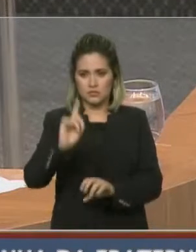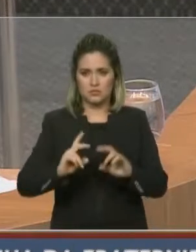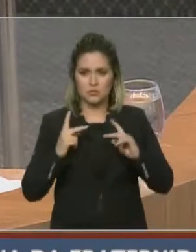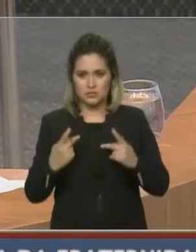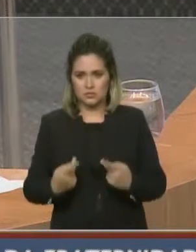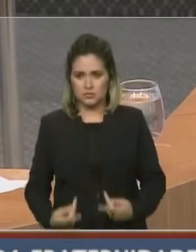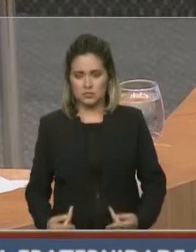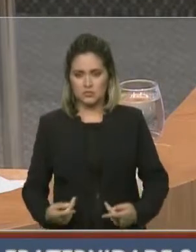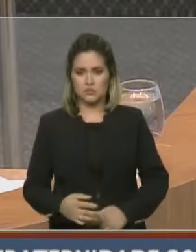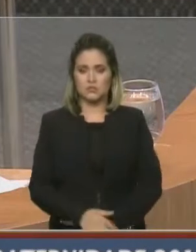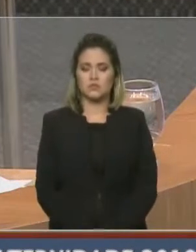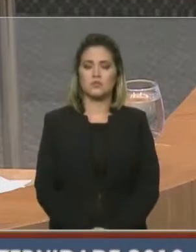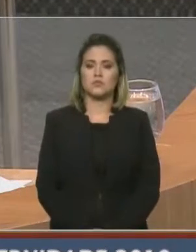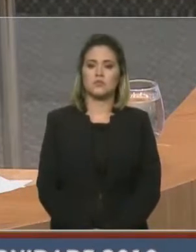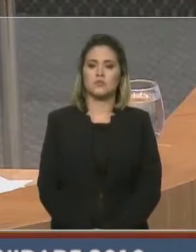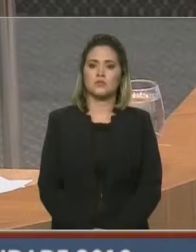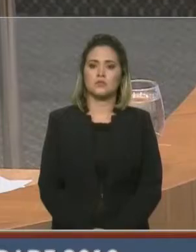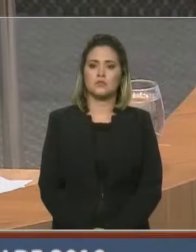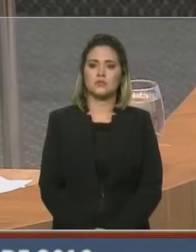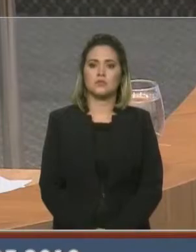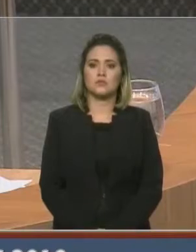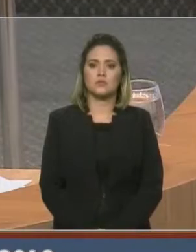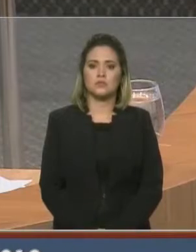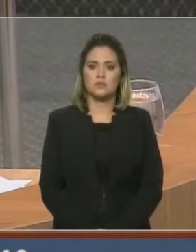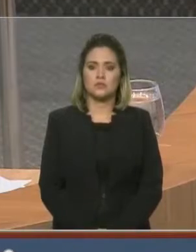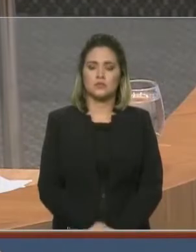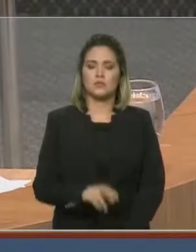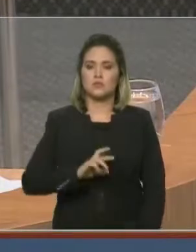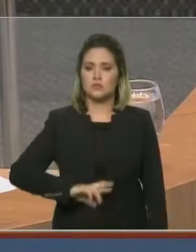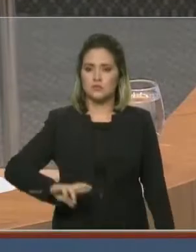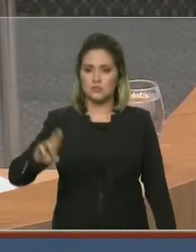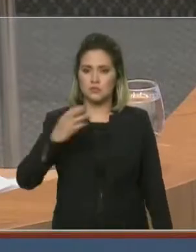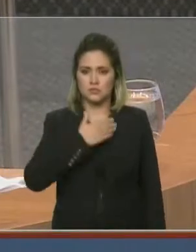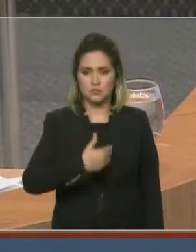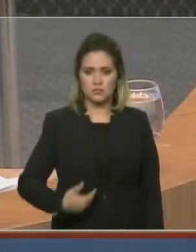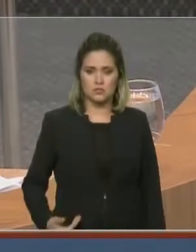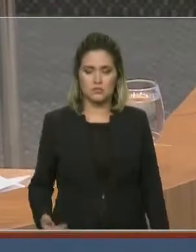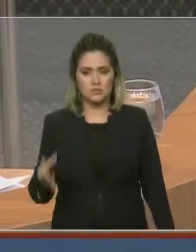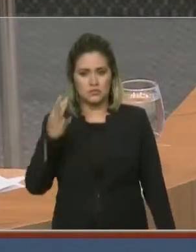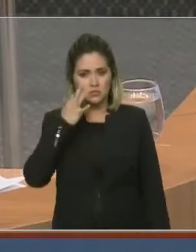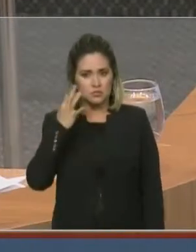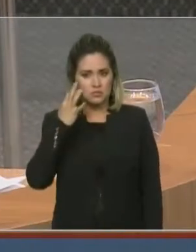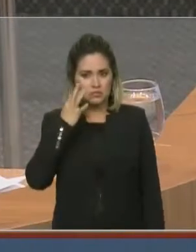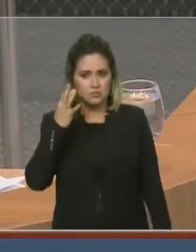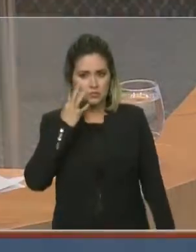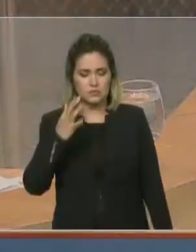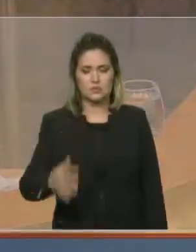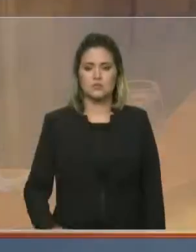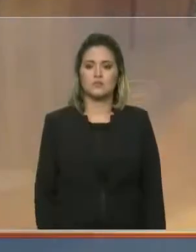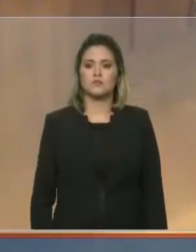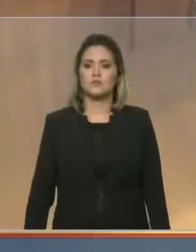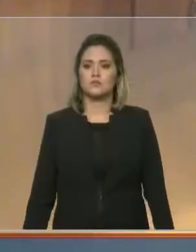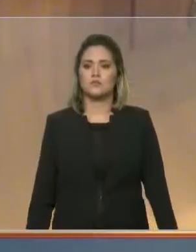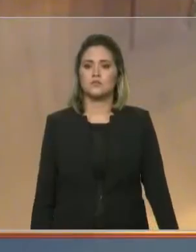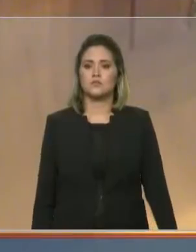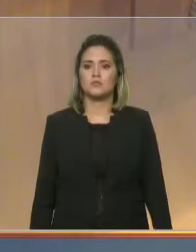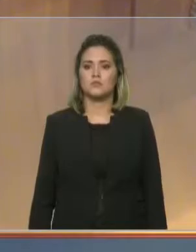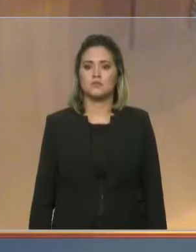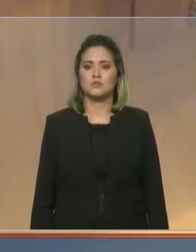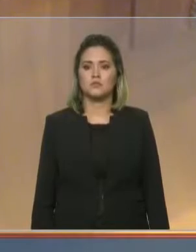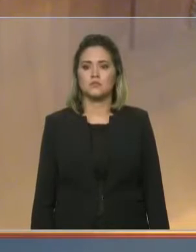Popular, aqui representando o nosso governador Flávio Dino, do excelentíssimo senhor